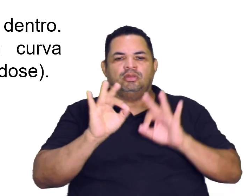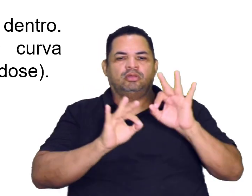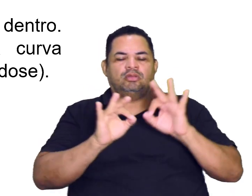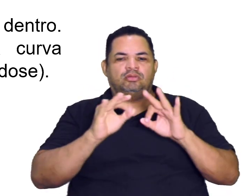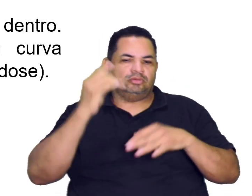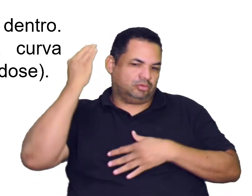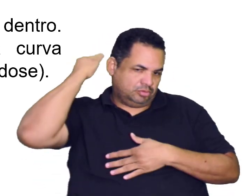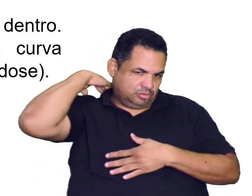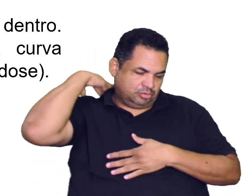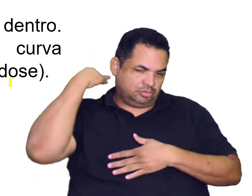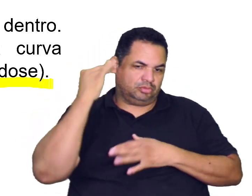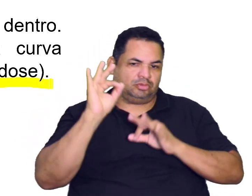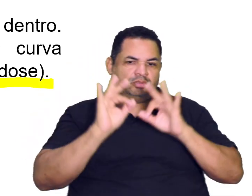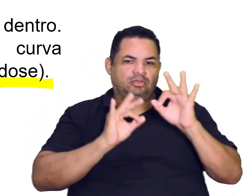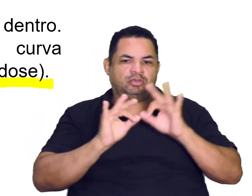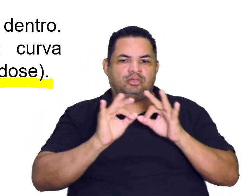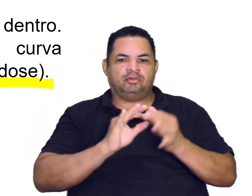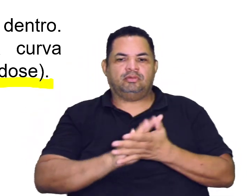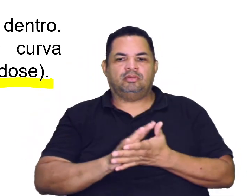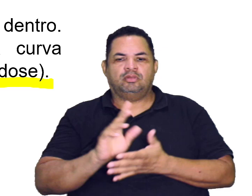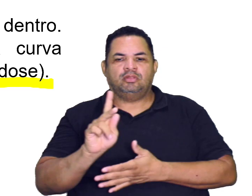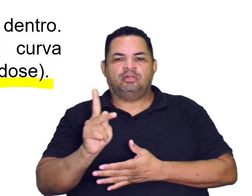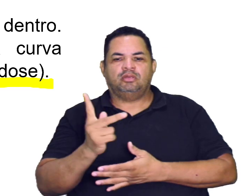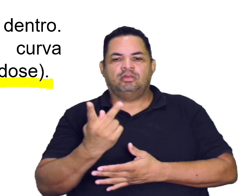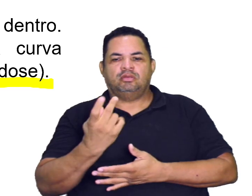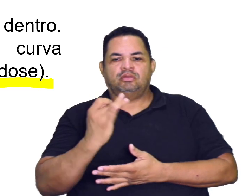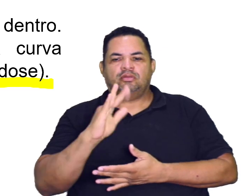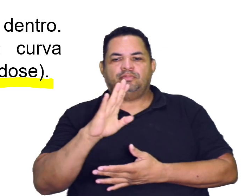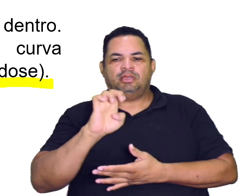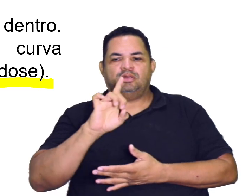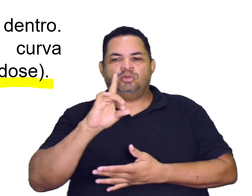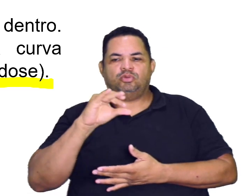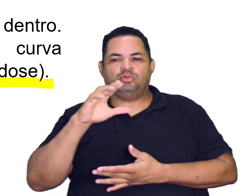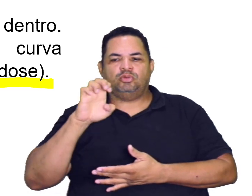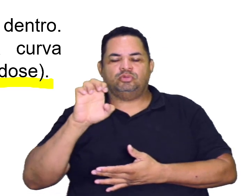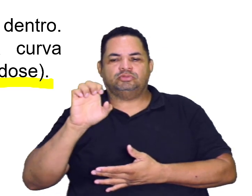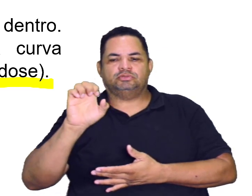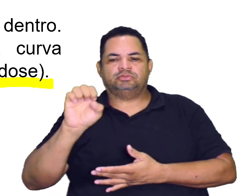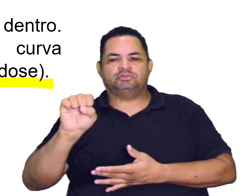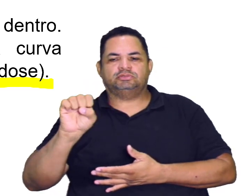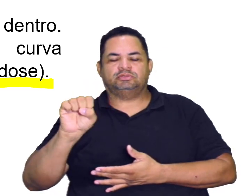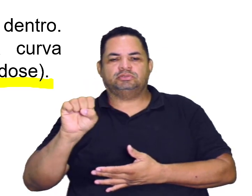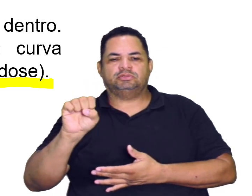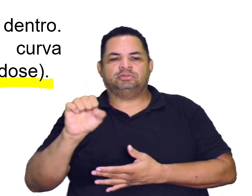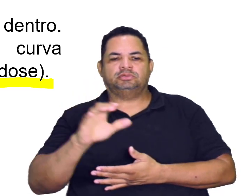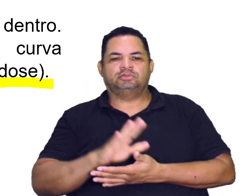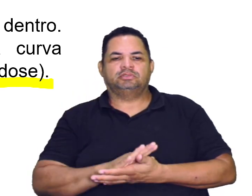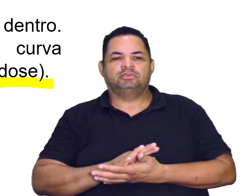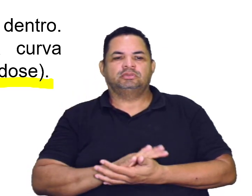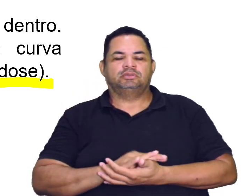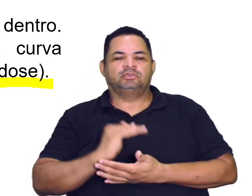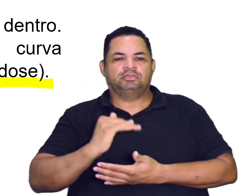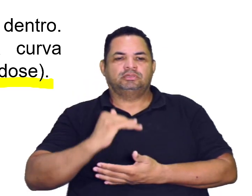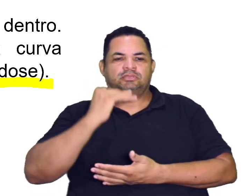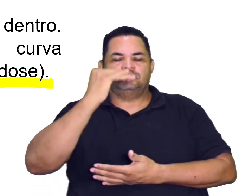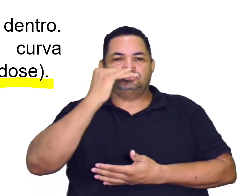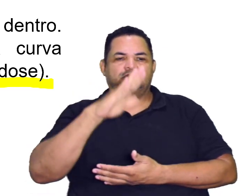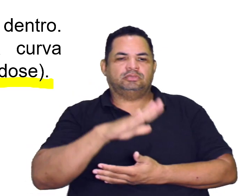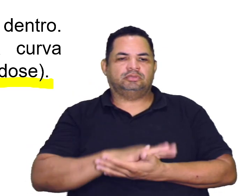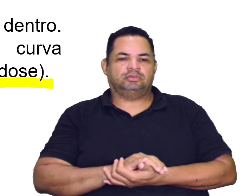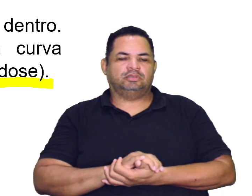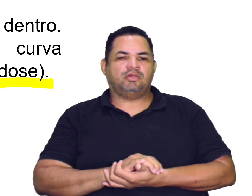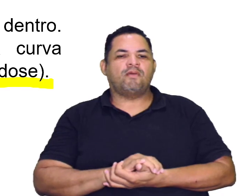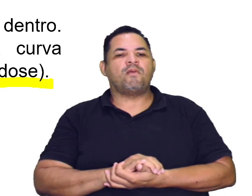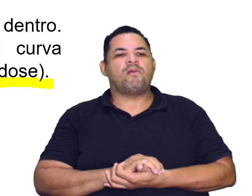das costas, eu chamo ela de hiperlordose, tá? Que fica aqui nessa região acima do bumbum, acima